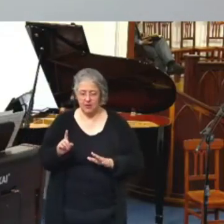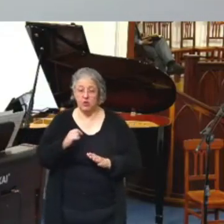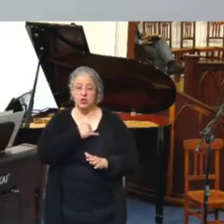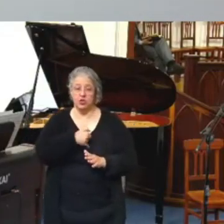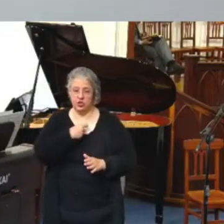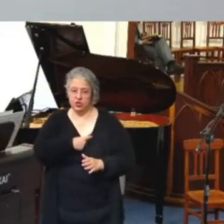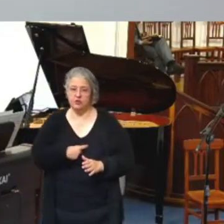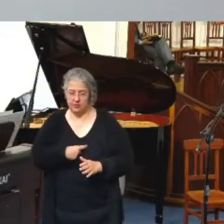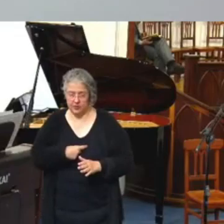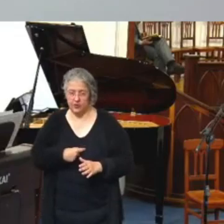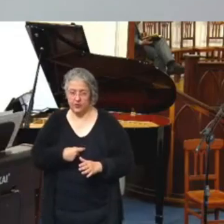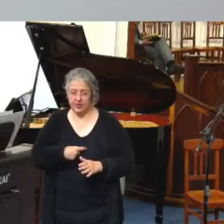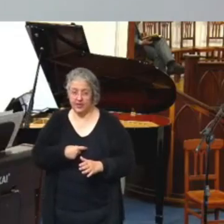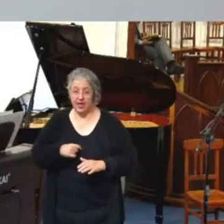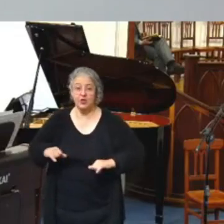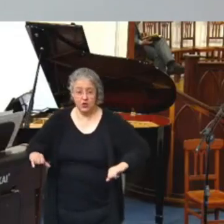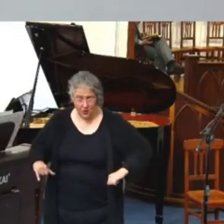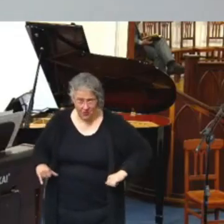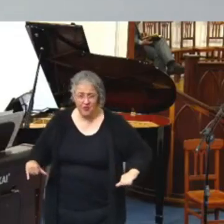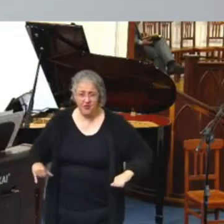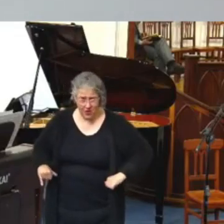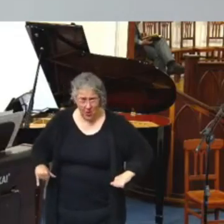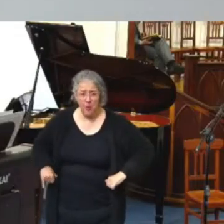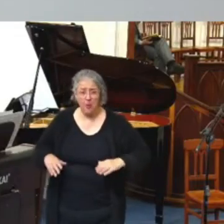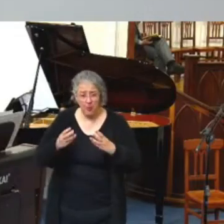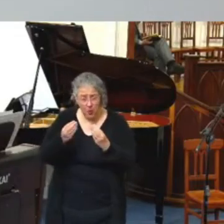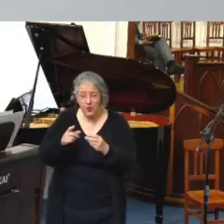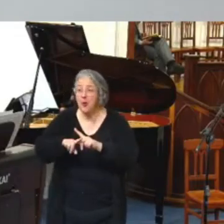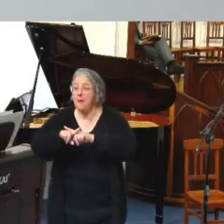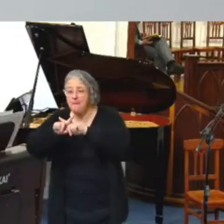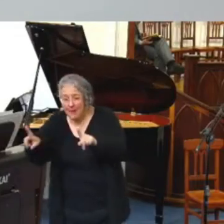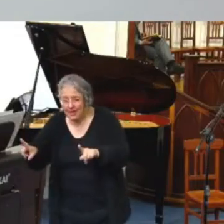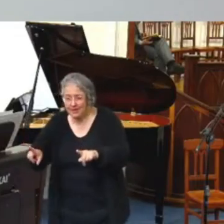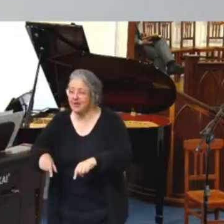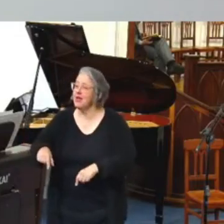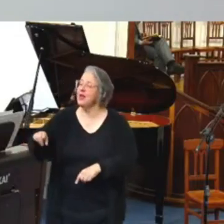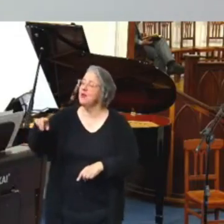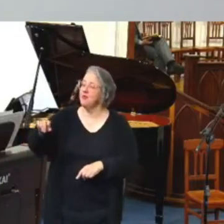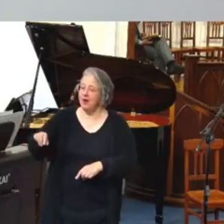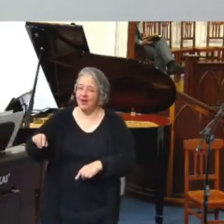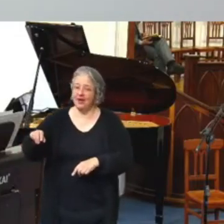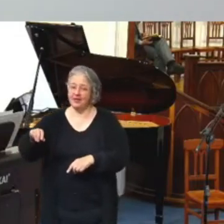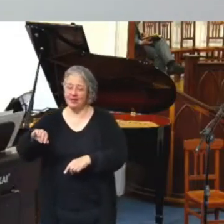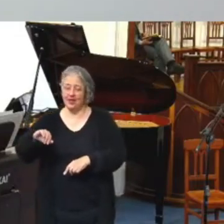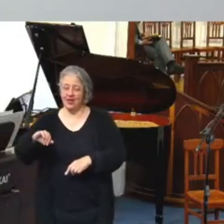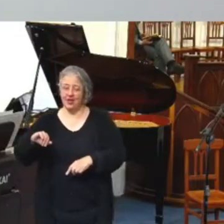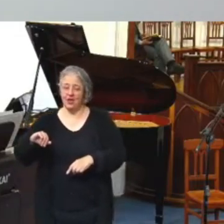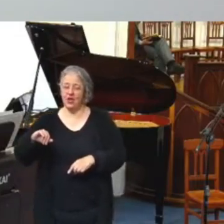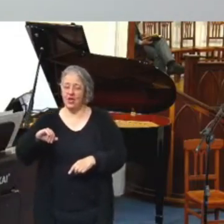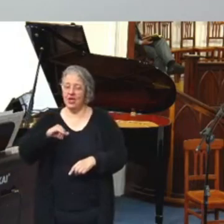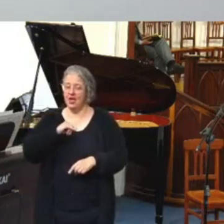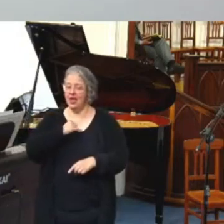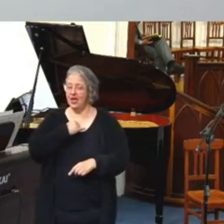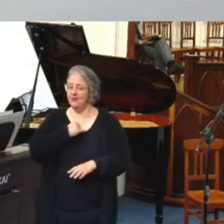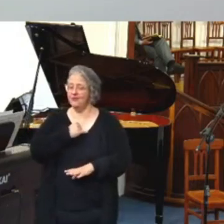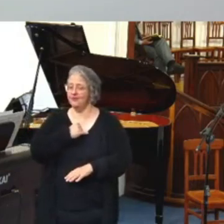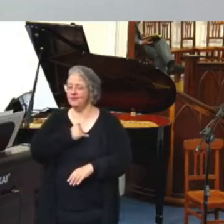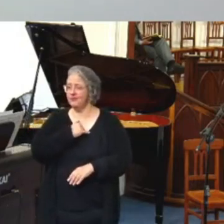Deus tinha tirado aquilo que era dela. E por conta disso ela estava